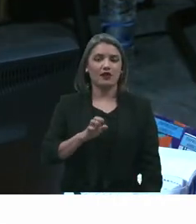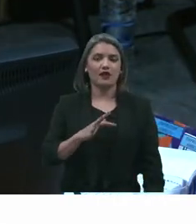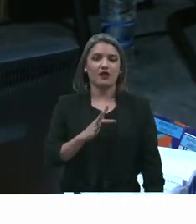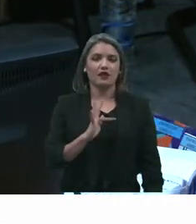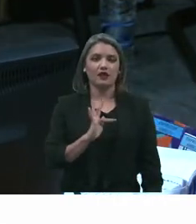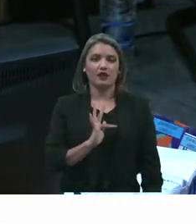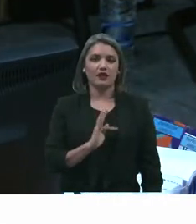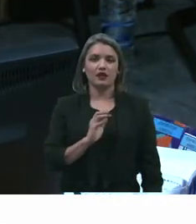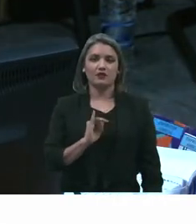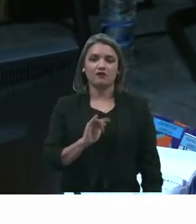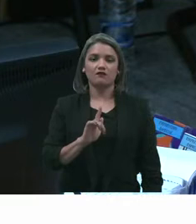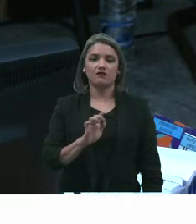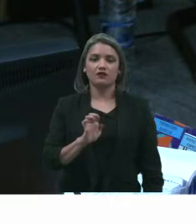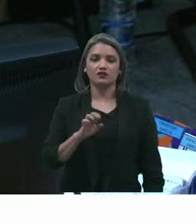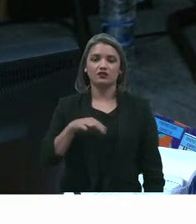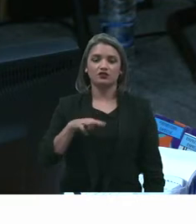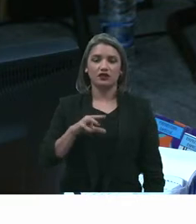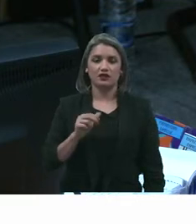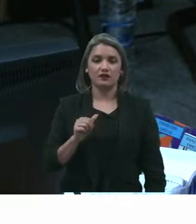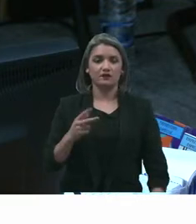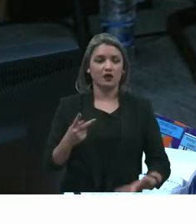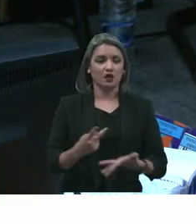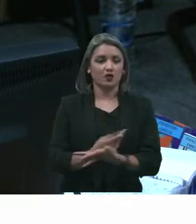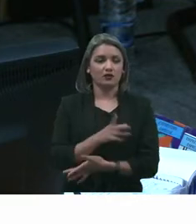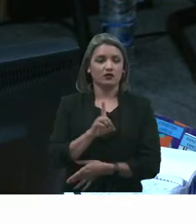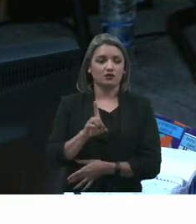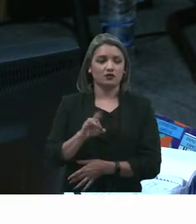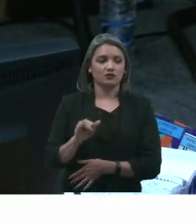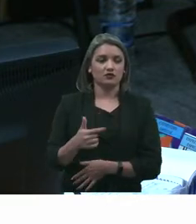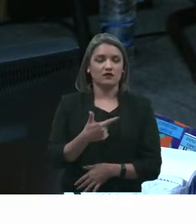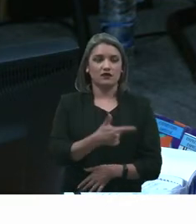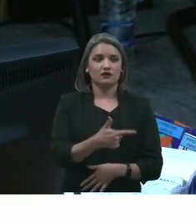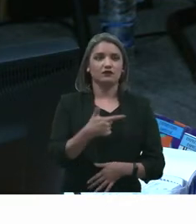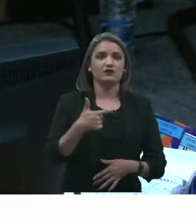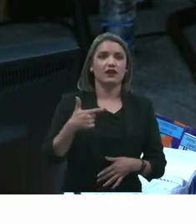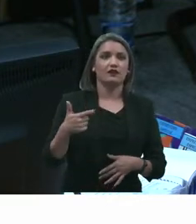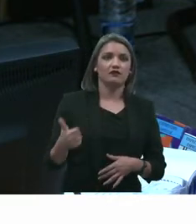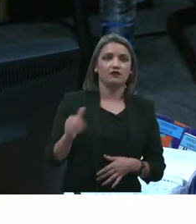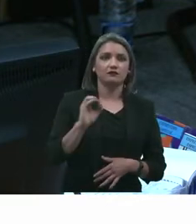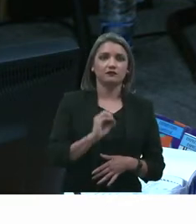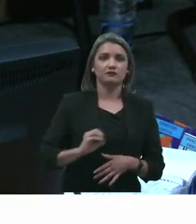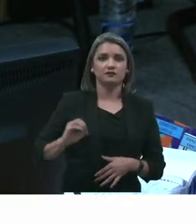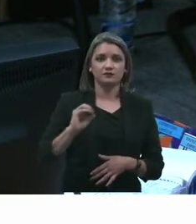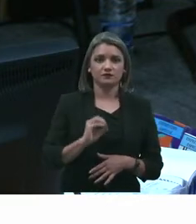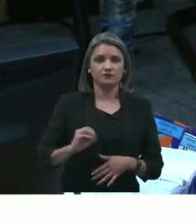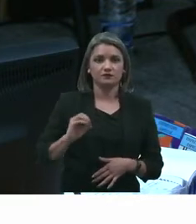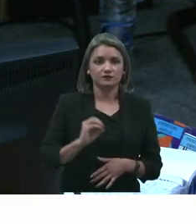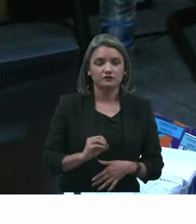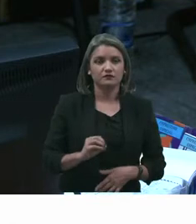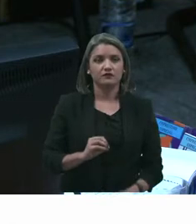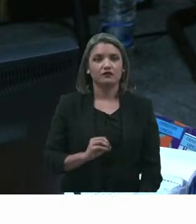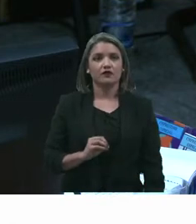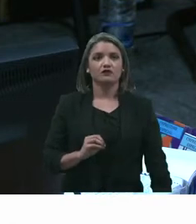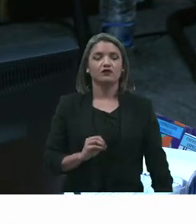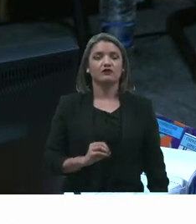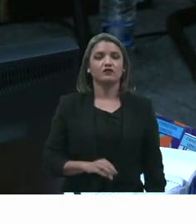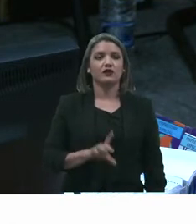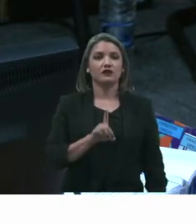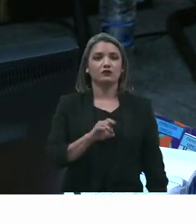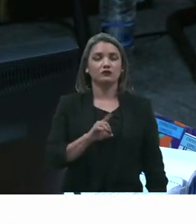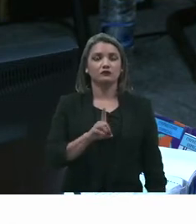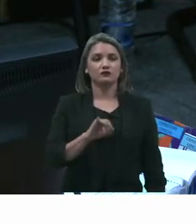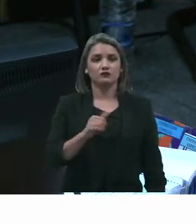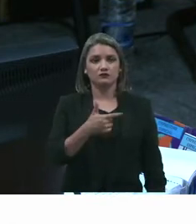Cruz, se deu em 21 de outubro de 2009. Em 30 de outubro de 2009 foi